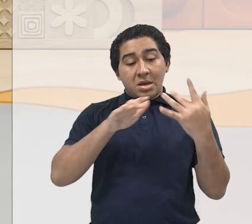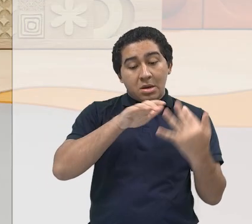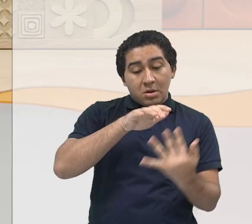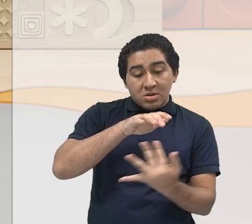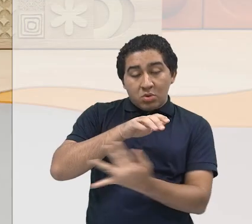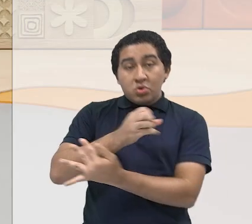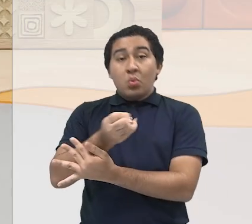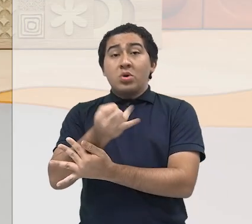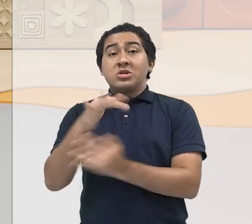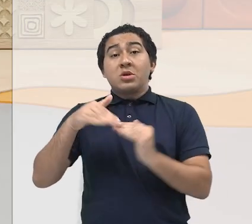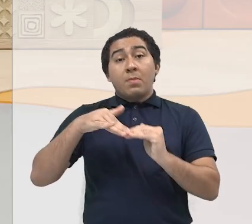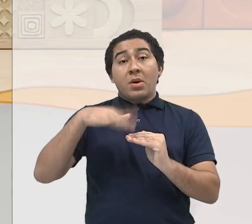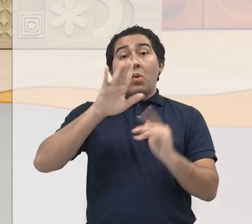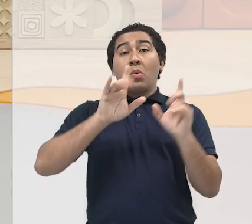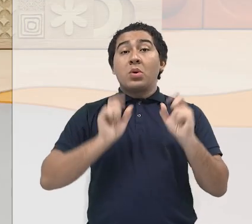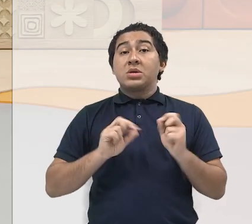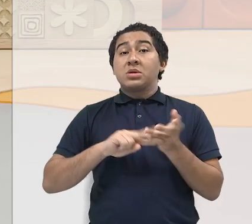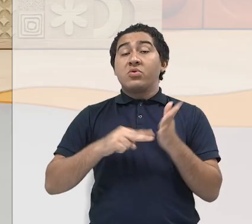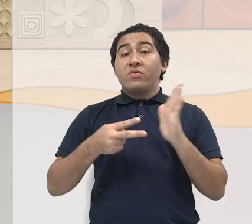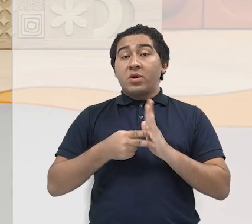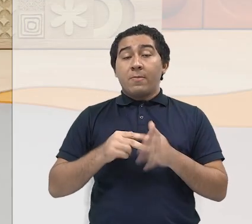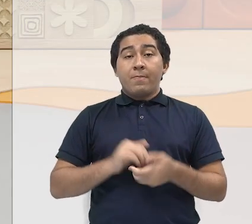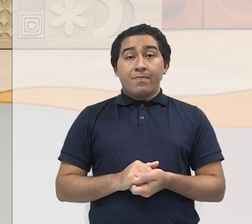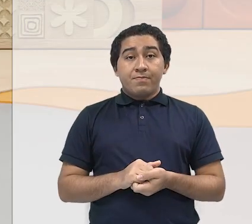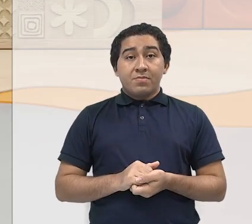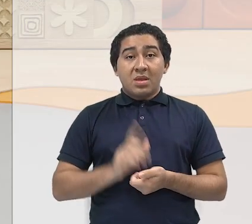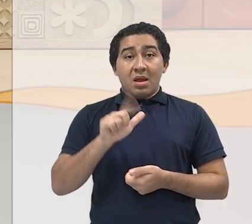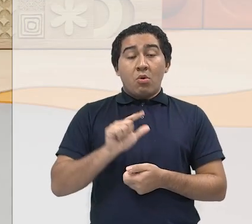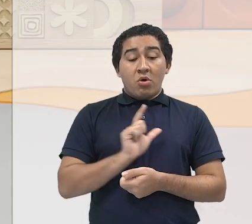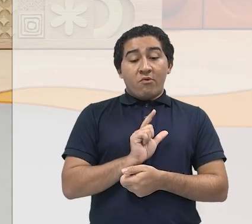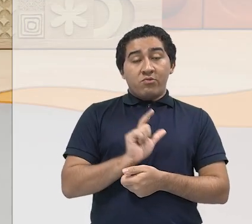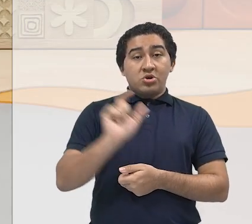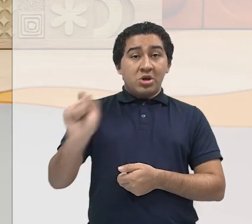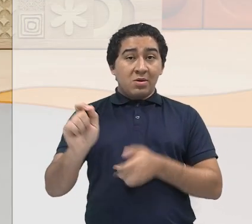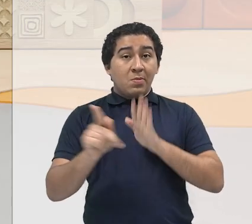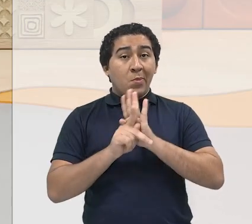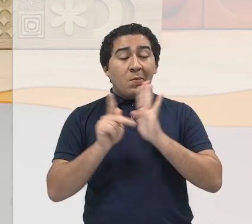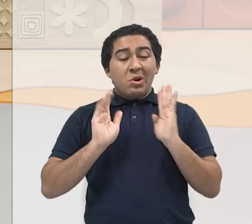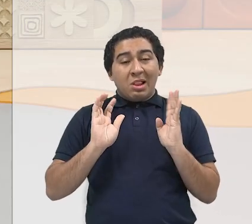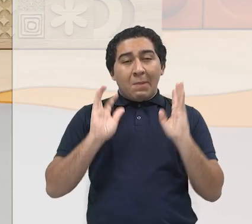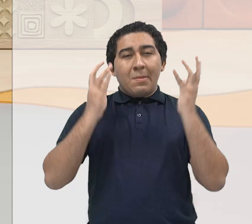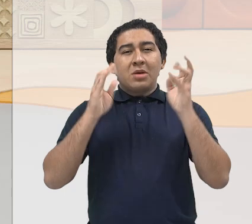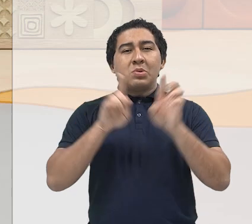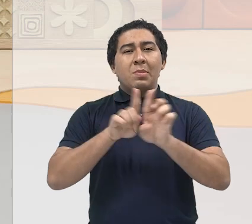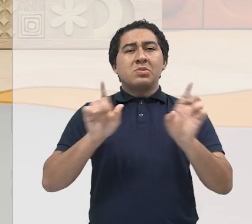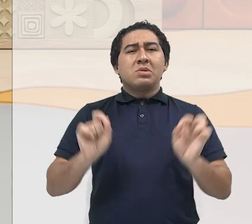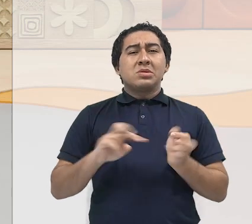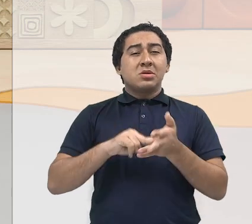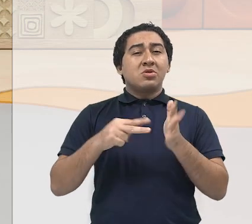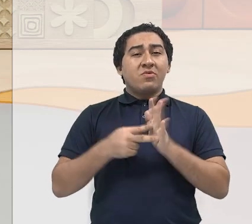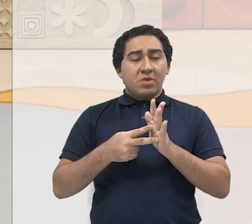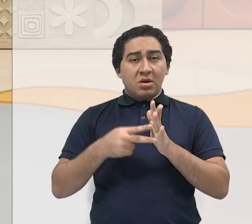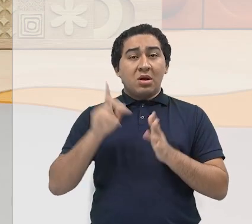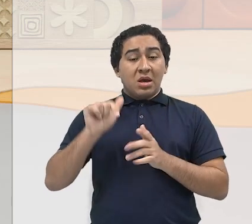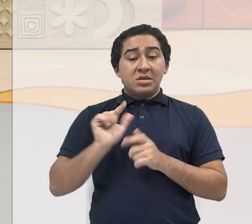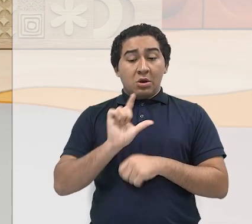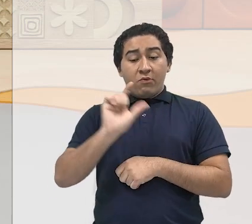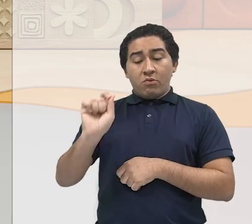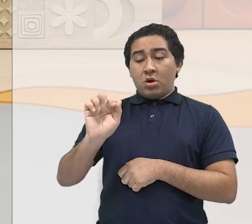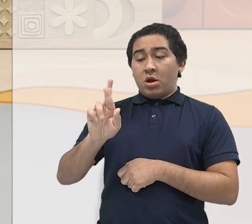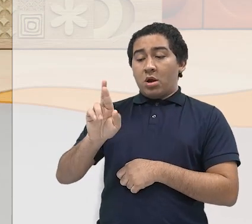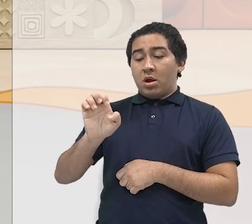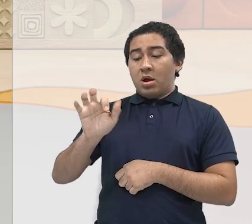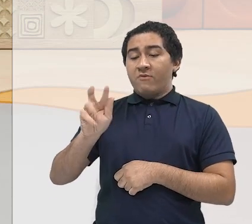que se deslocam são a questão dos refugiados climáticos. O que é um refugiado climático? Imagina,